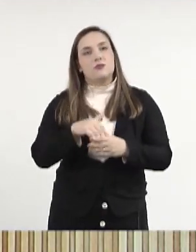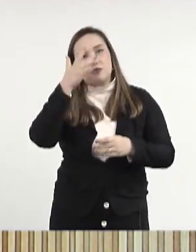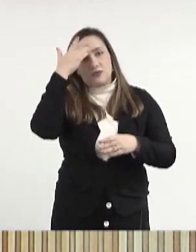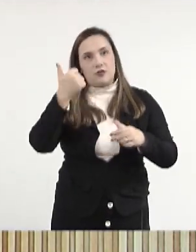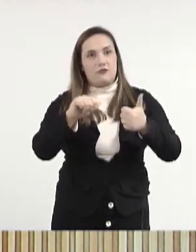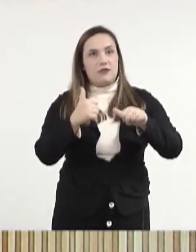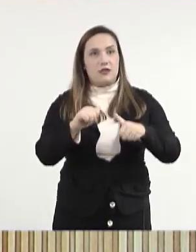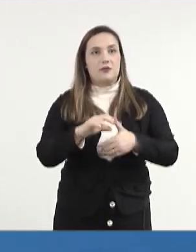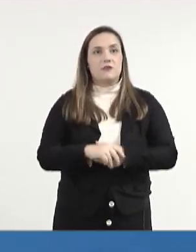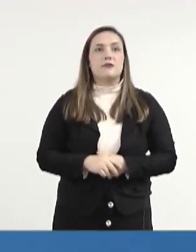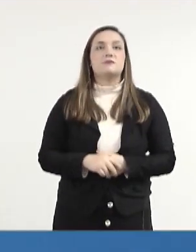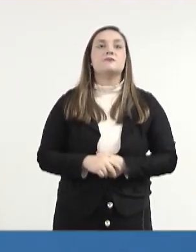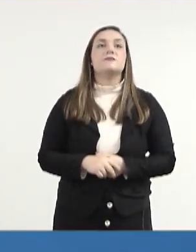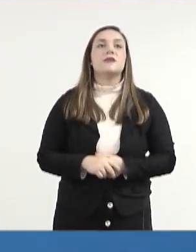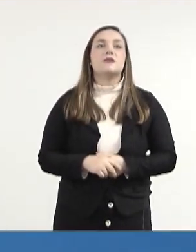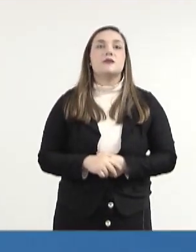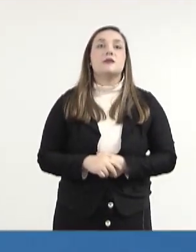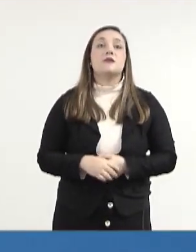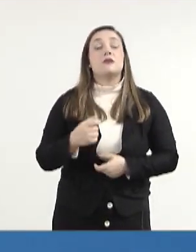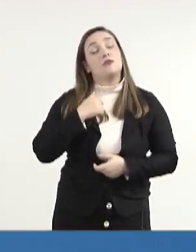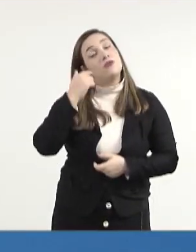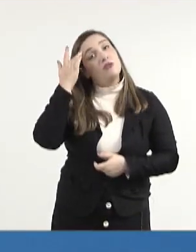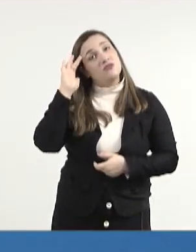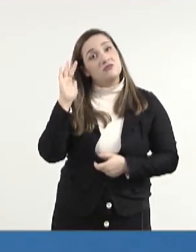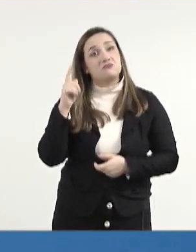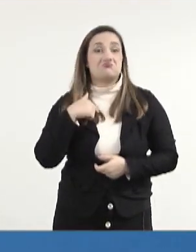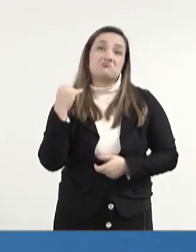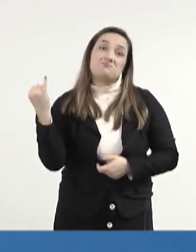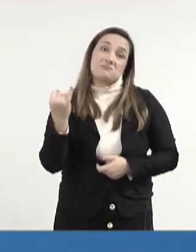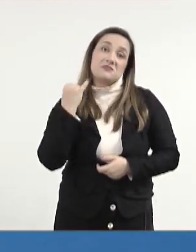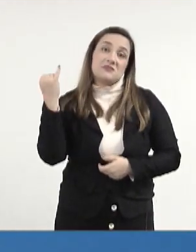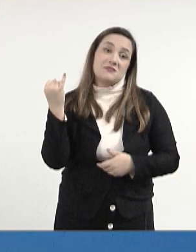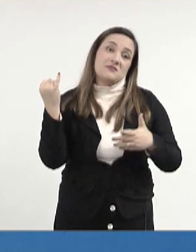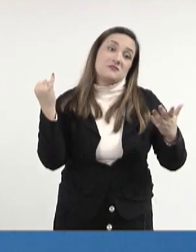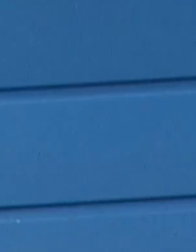ação lá no TCU. Eu acho até que foi salutar